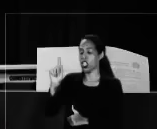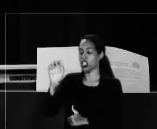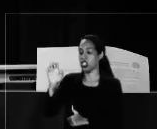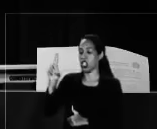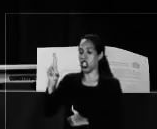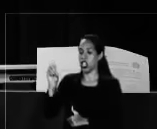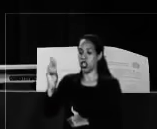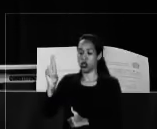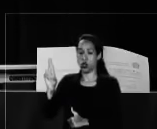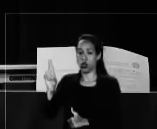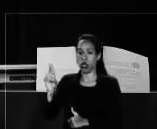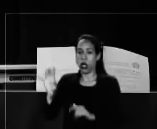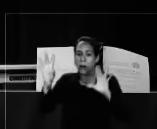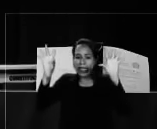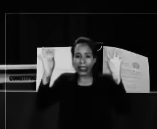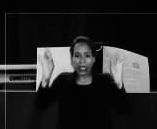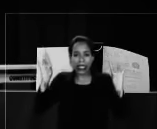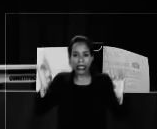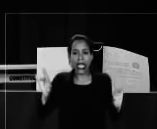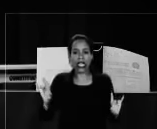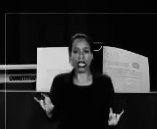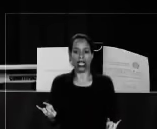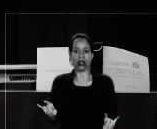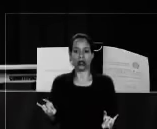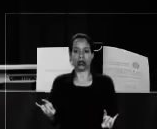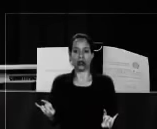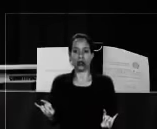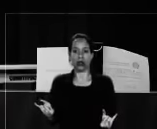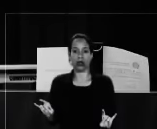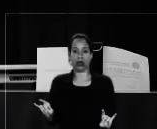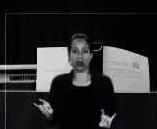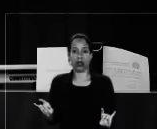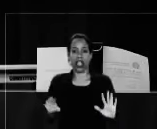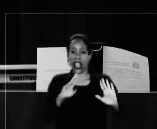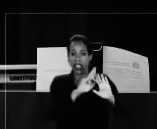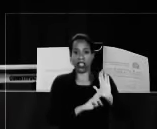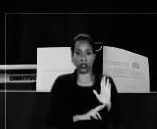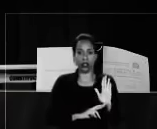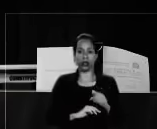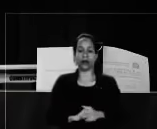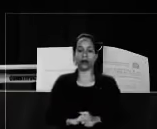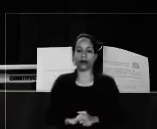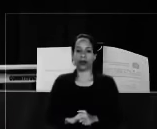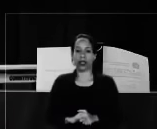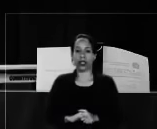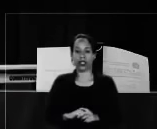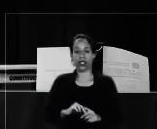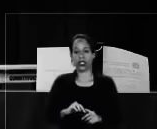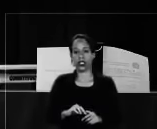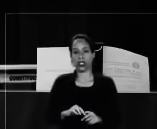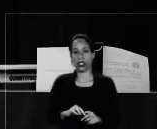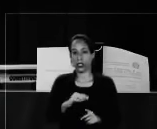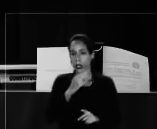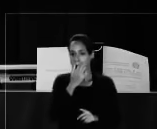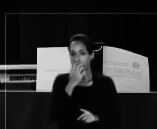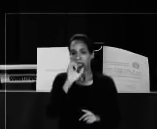Eu adoro conversar com gente que eu discordo. Porque são só essas que podem me ensinar alguma coisa. As que eu concordo não me ensinam nada, porque já é o que eu